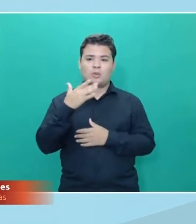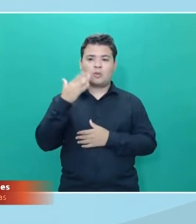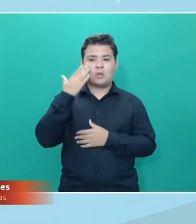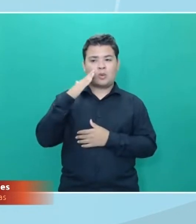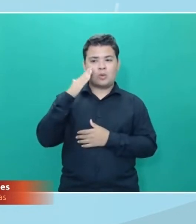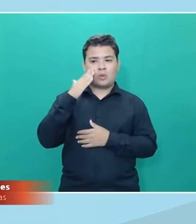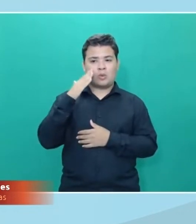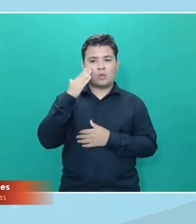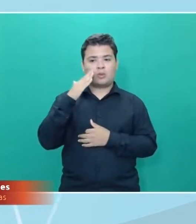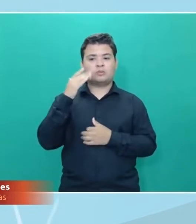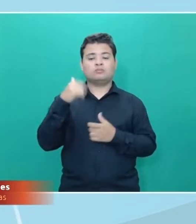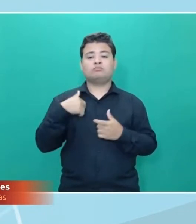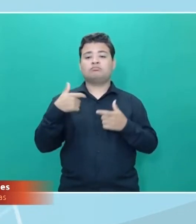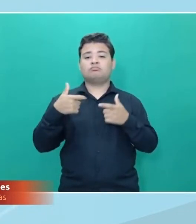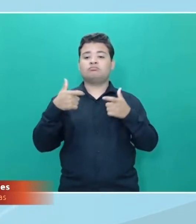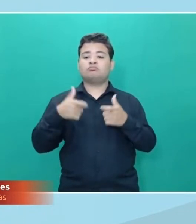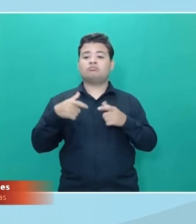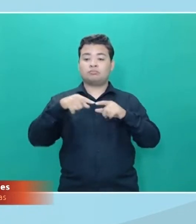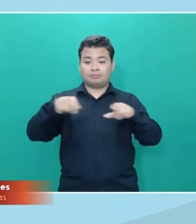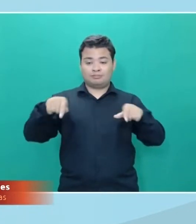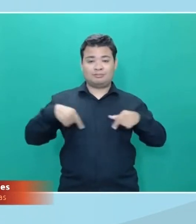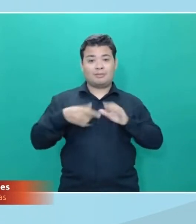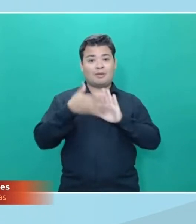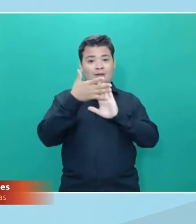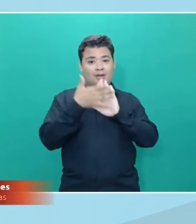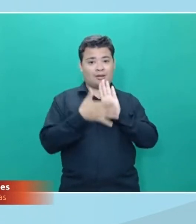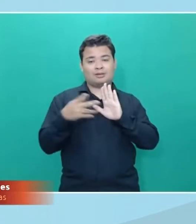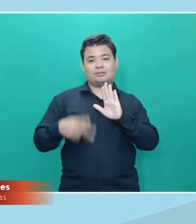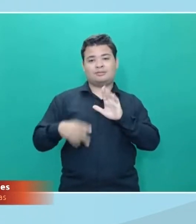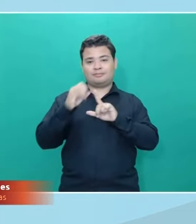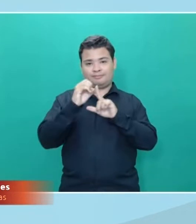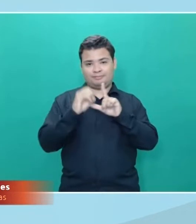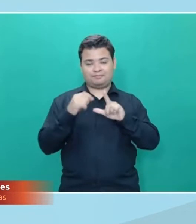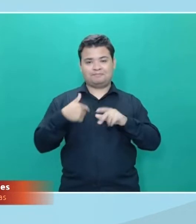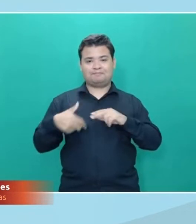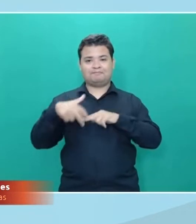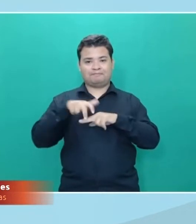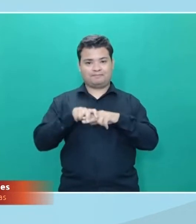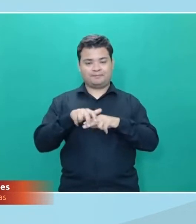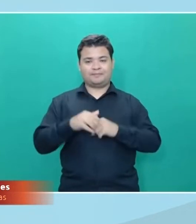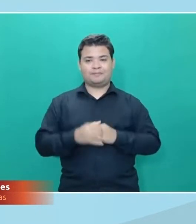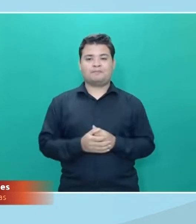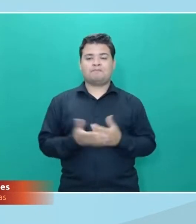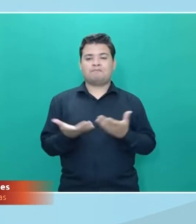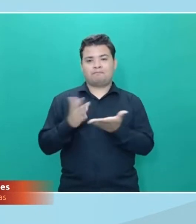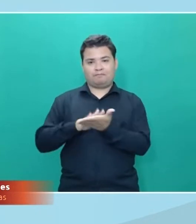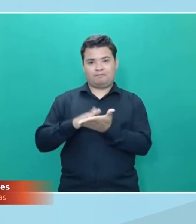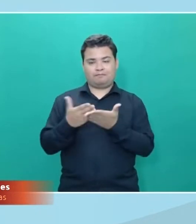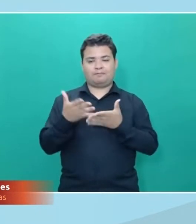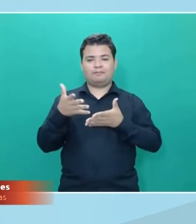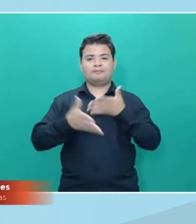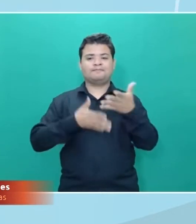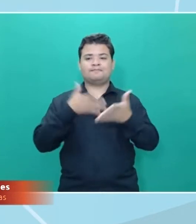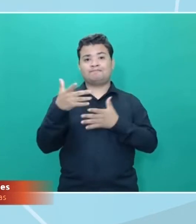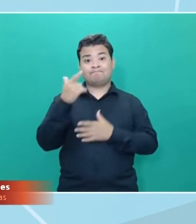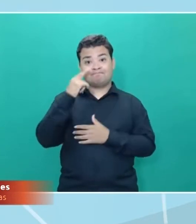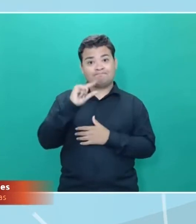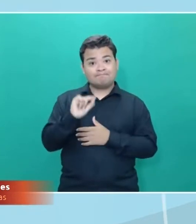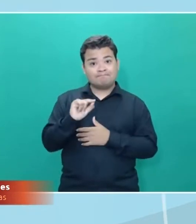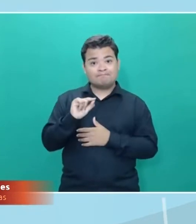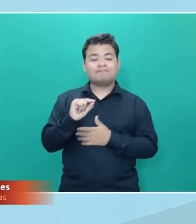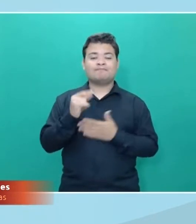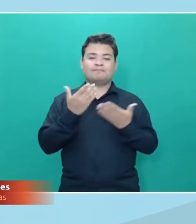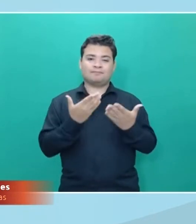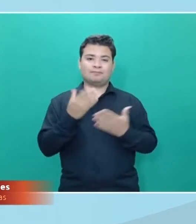aqui numa redação da TV UFG. Quem faz a interpretação para Libras no programa de hoje é o